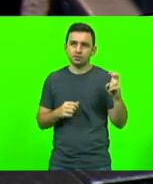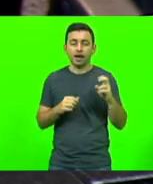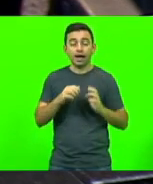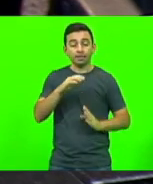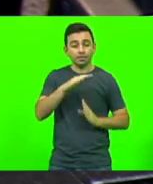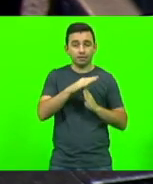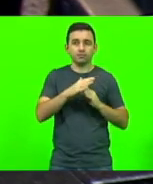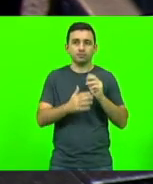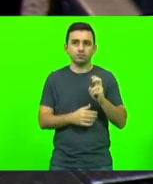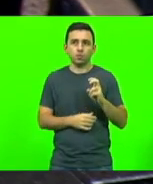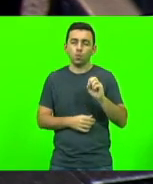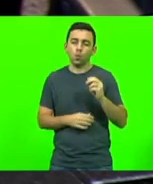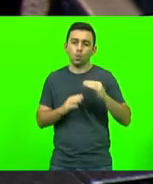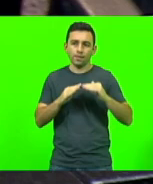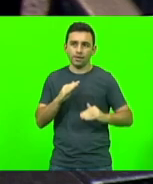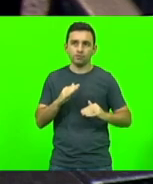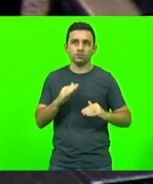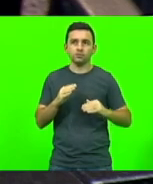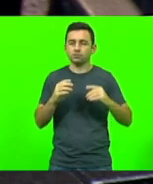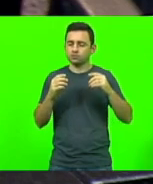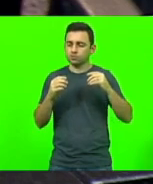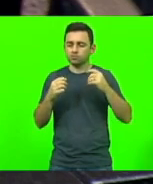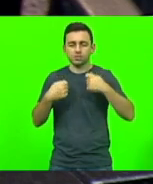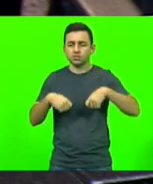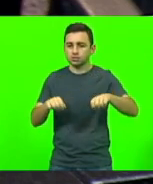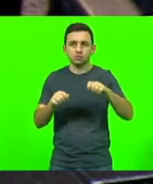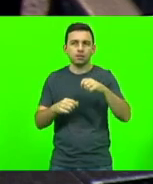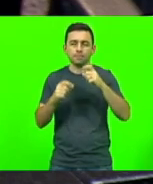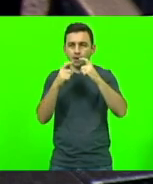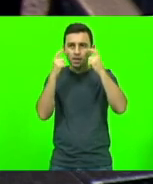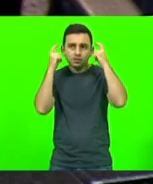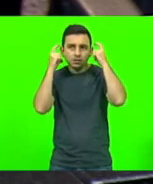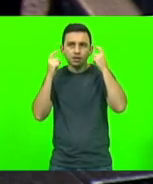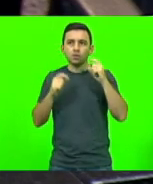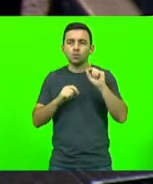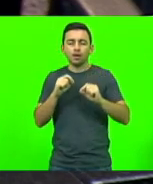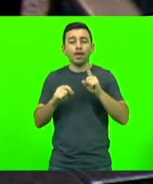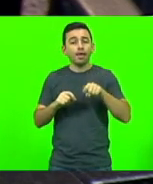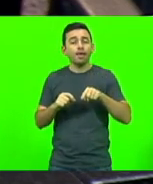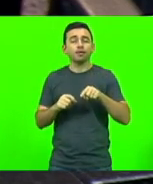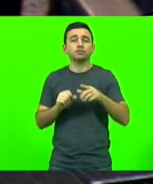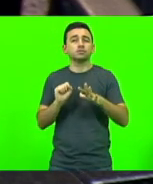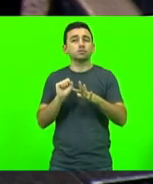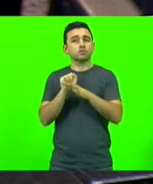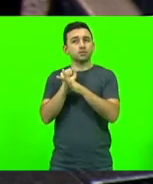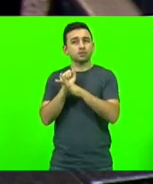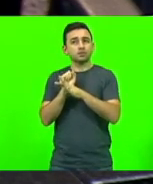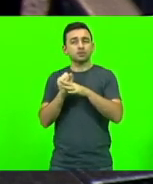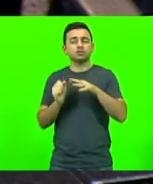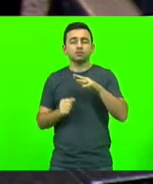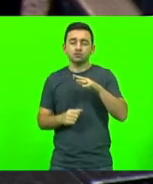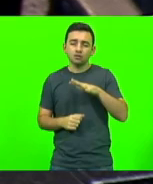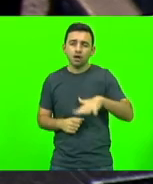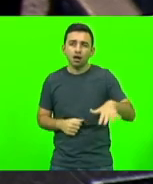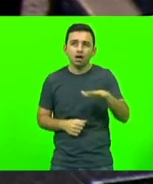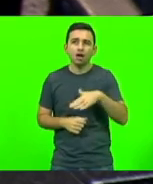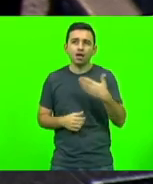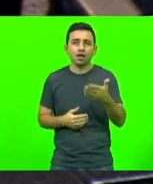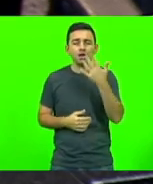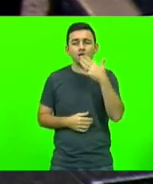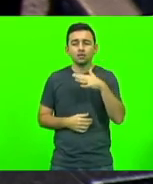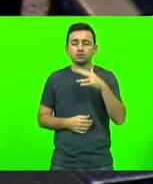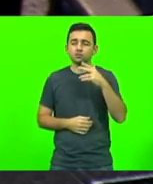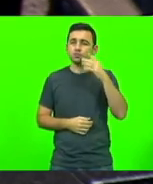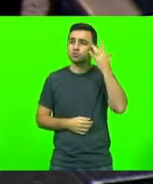5 anos ou menos não devem usar máscaras. Isso se baseia na segurança e no interesse geral da criança, na capacidade de usar adequadamente